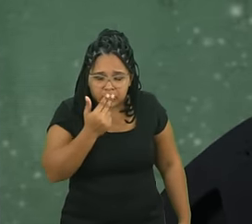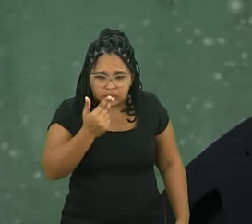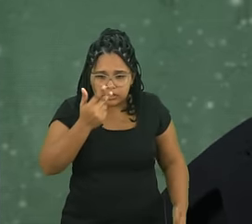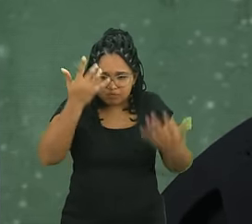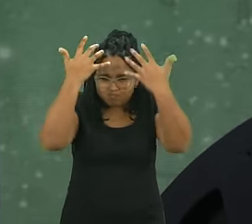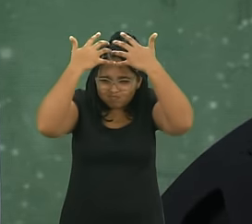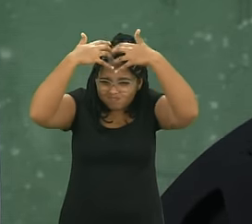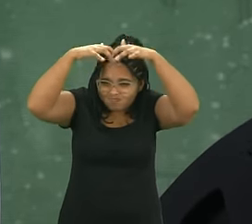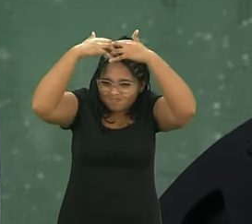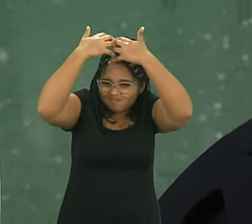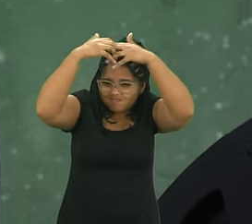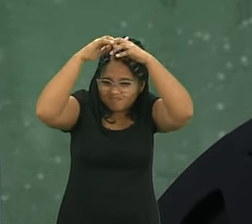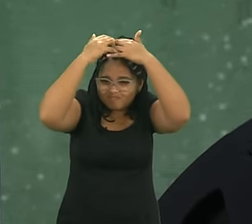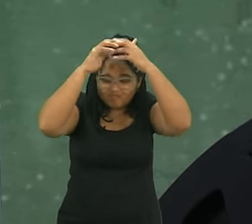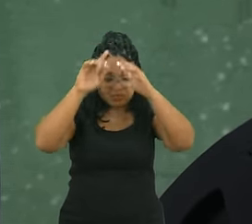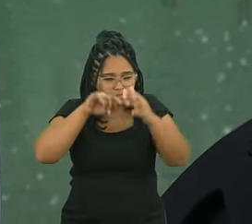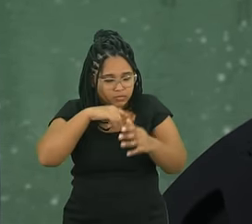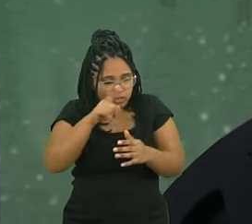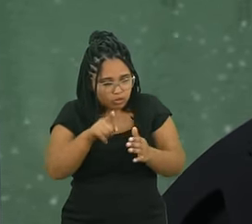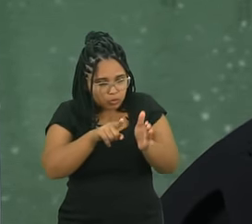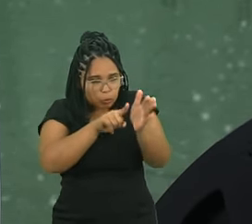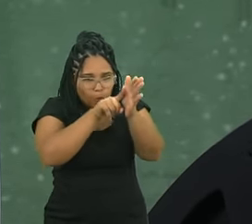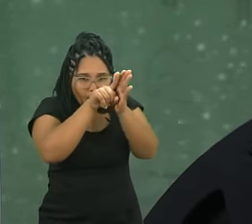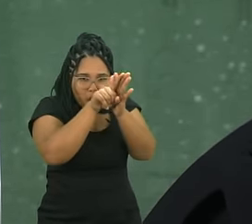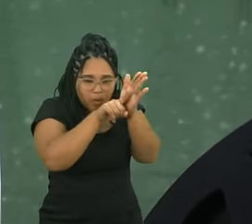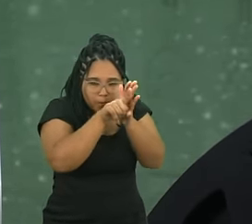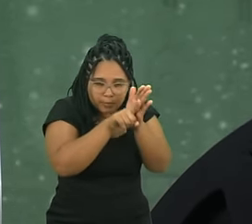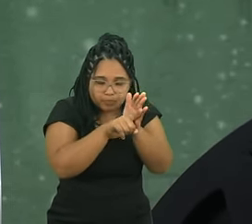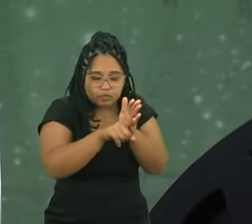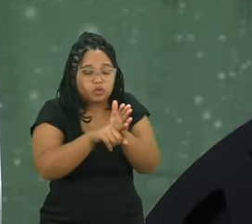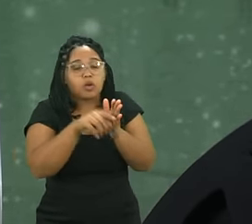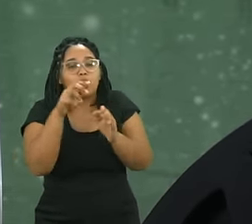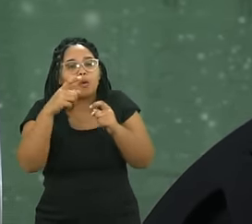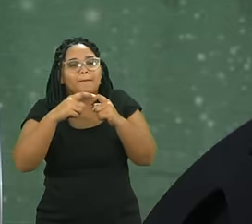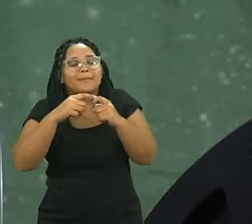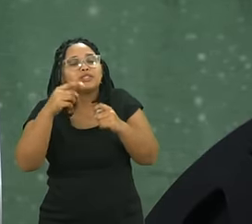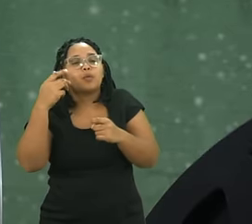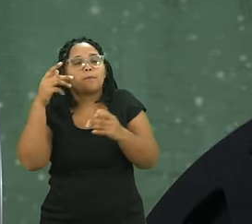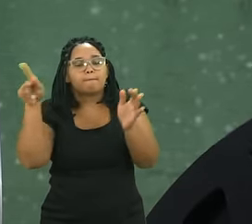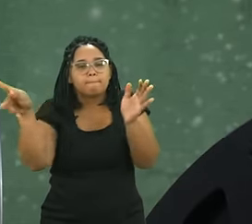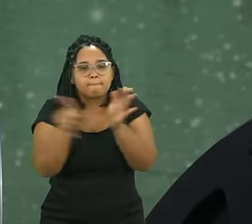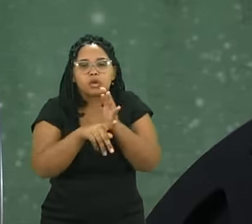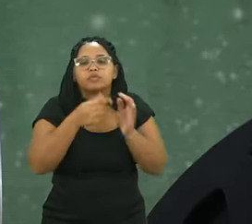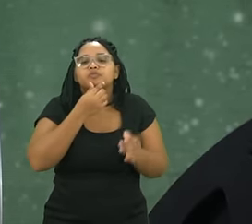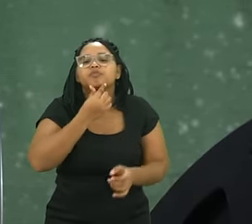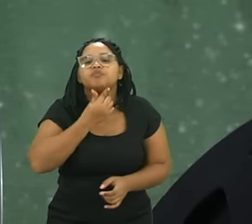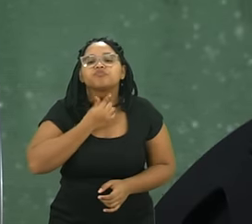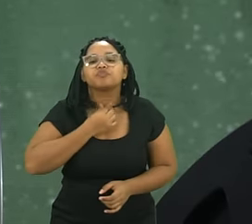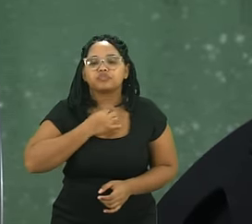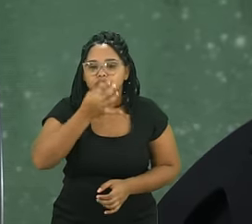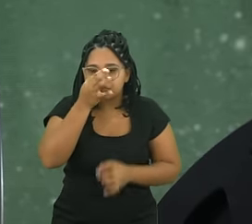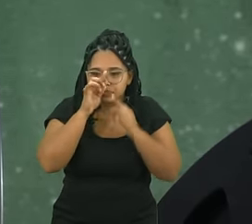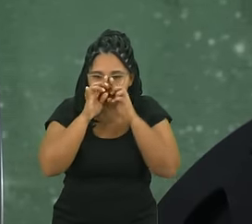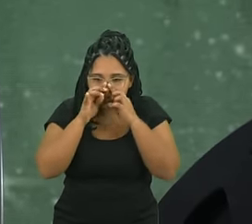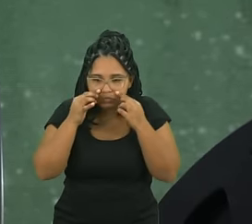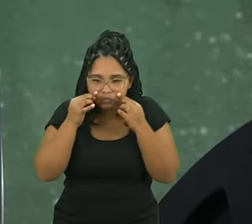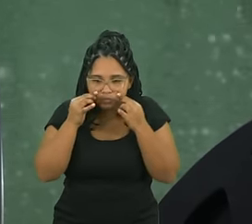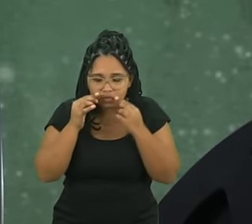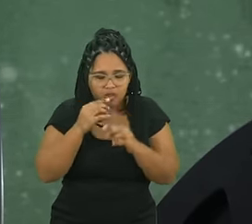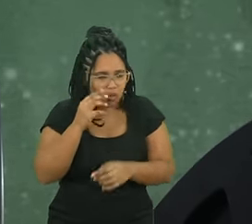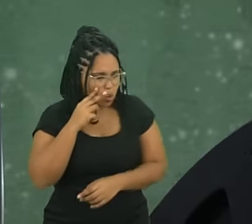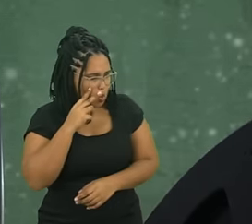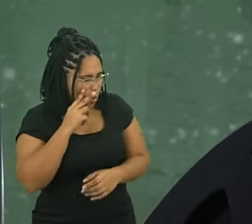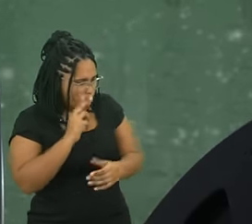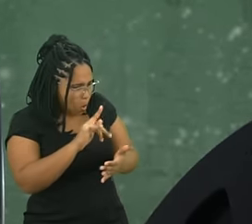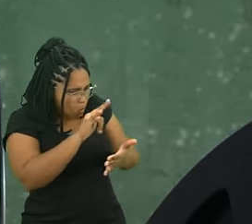neurológico. E nós buscamos um otorrinolaringologista. E quando ele olhou o exame, ele disse para